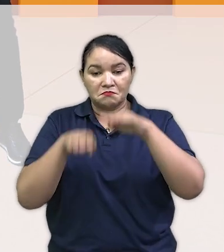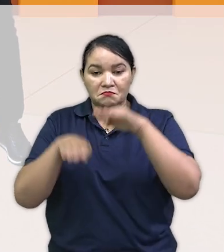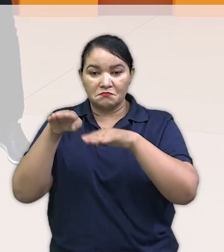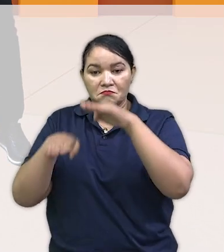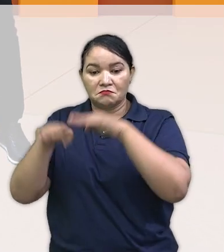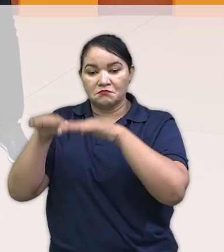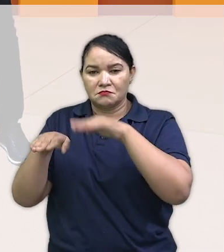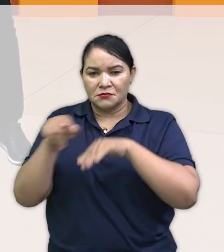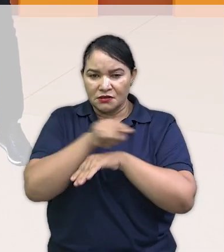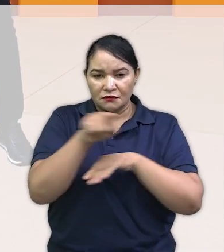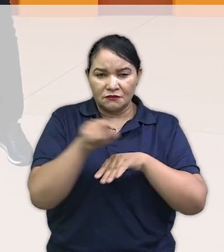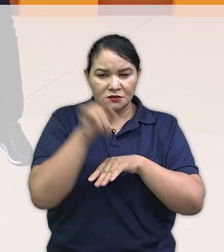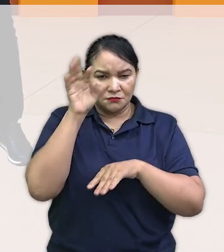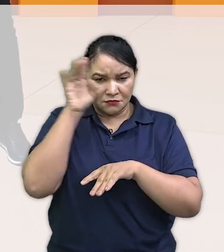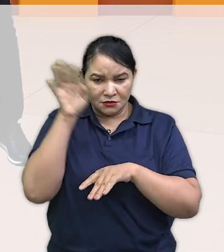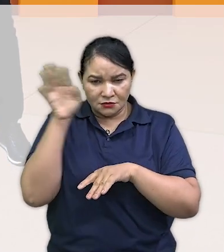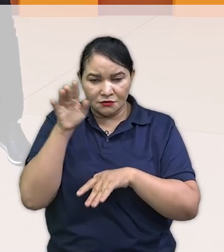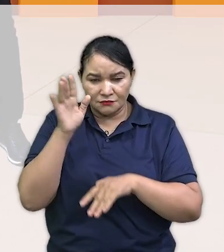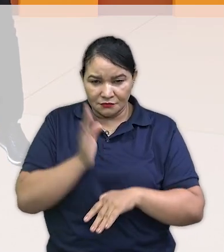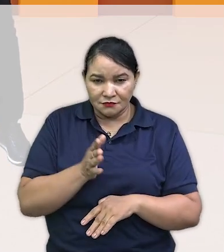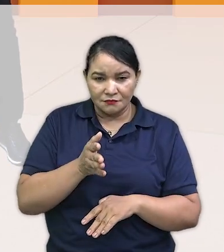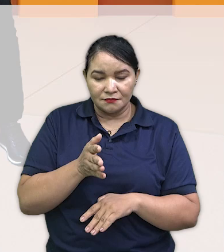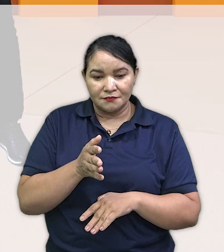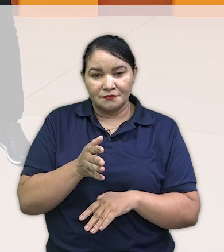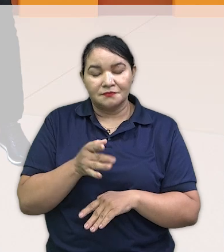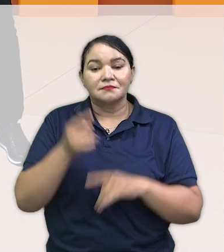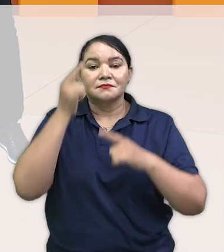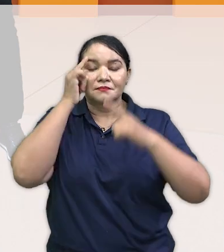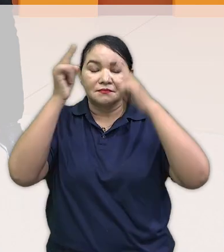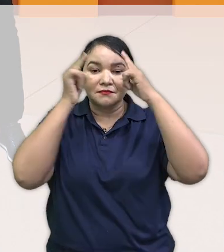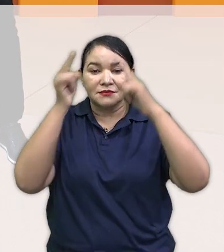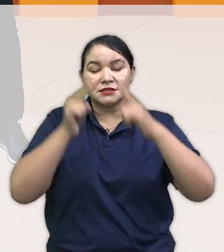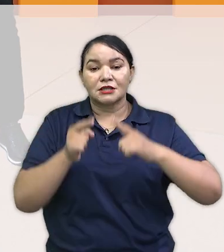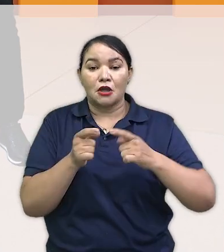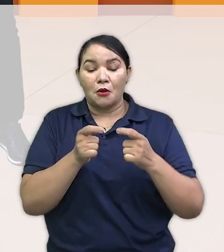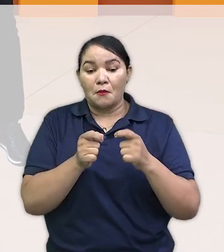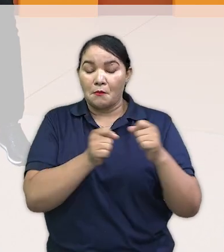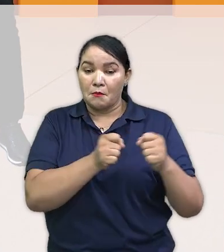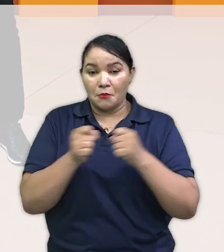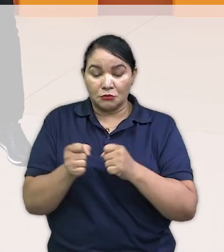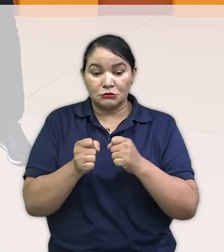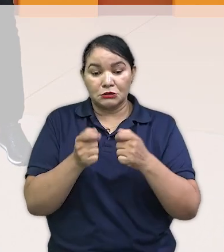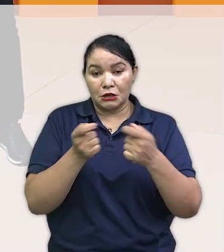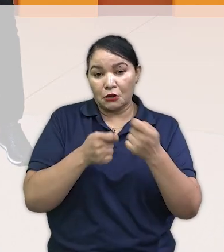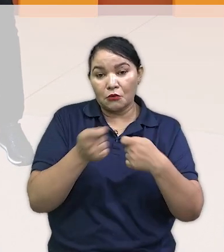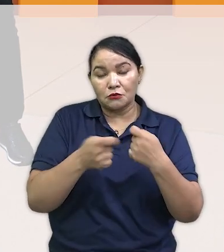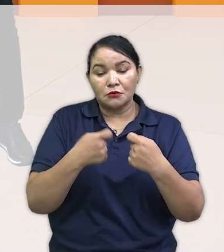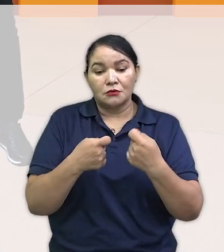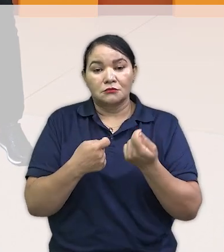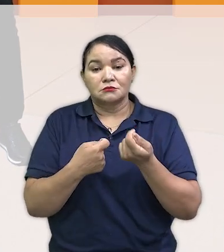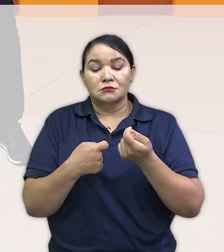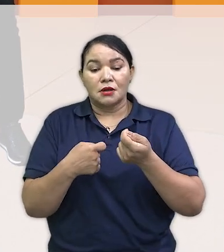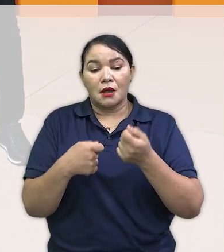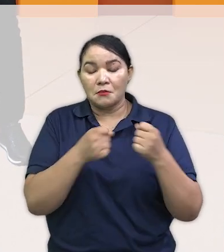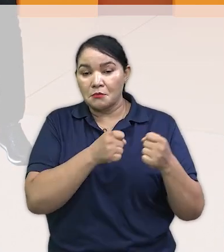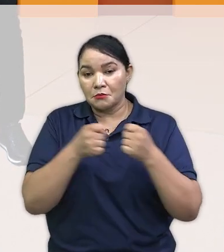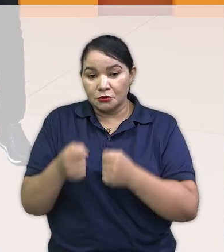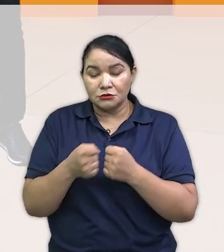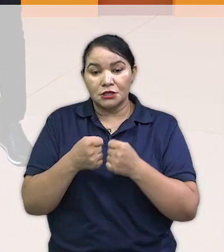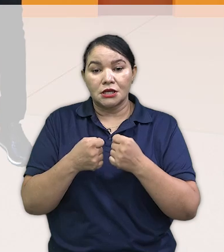desiguais. Vocês já imaginaram isso daí? Né? A ideia do poder econômico, a ideia do